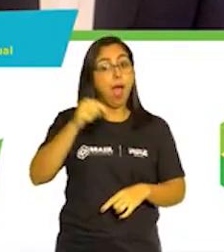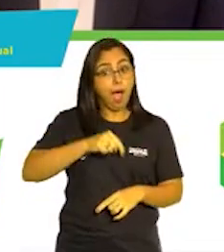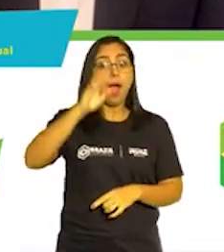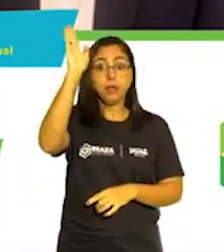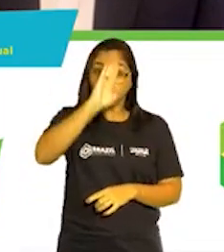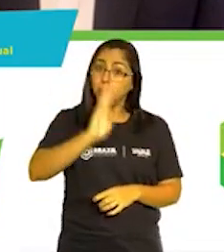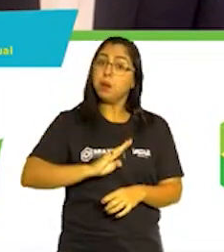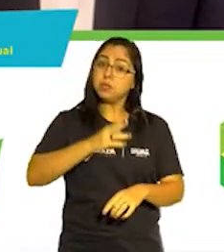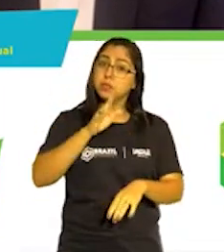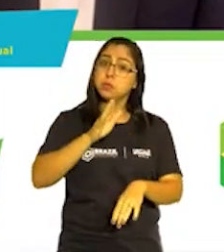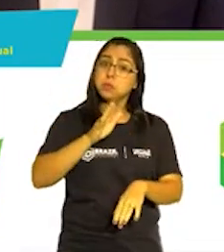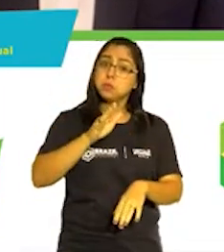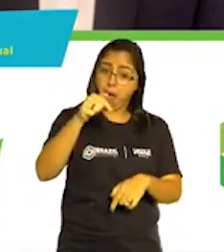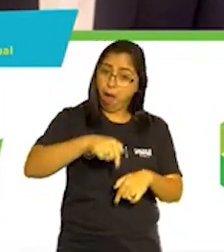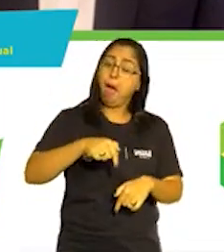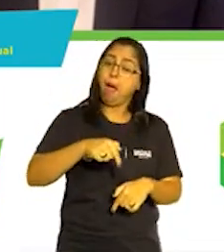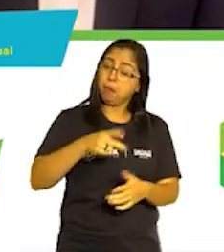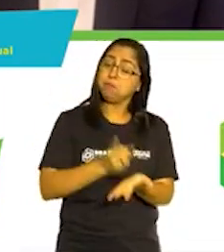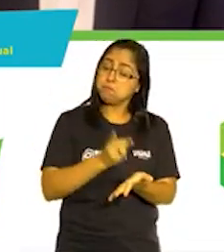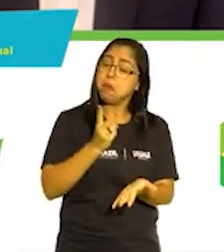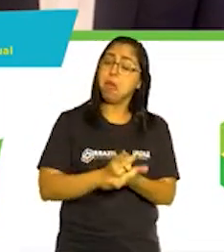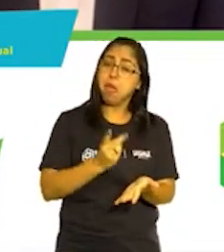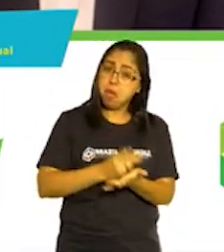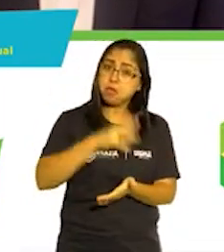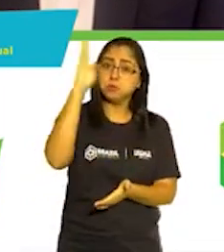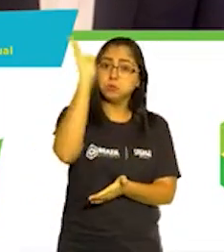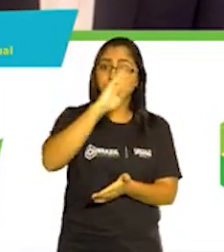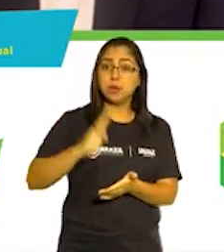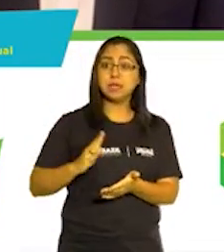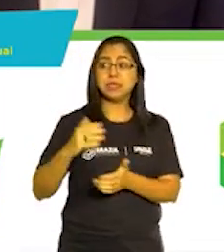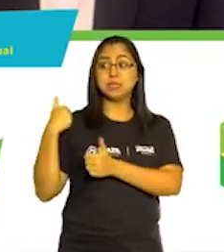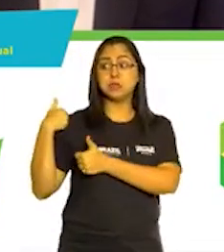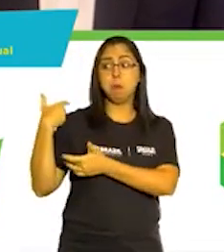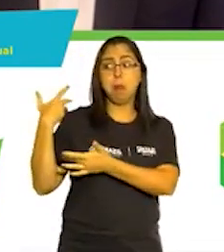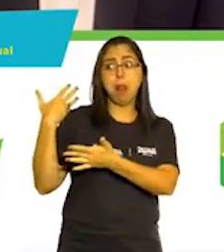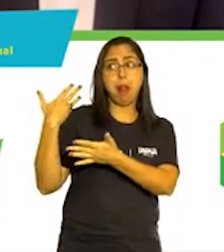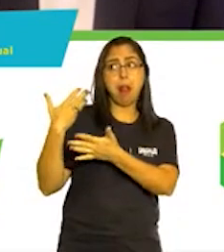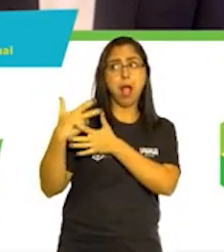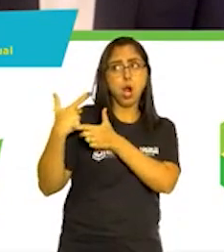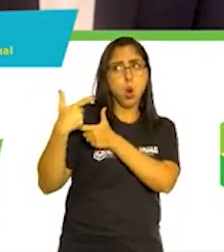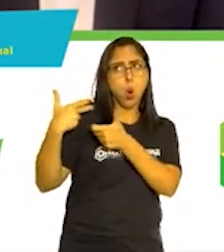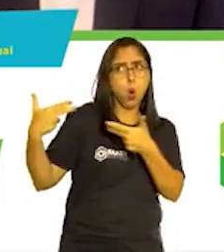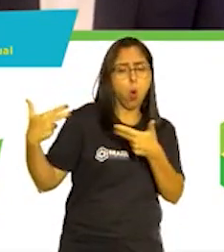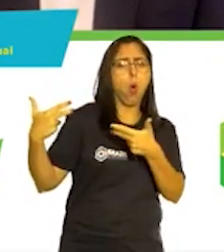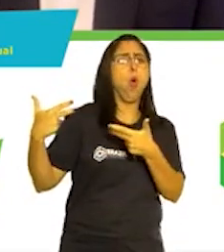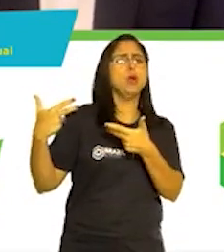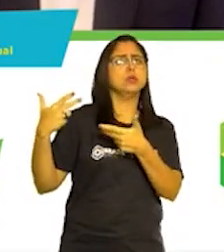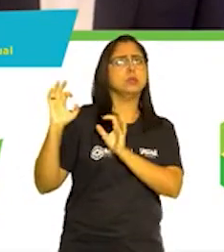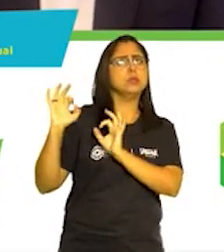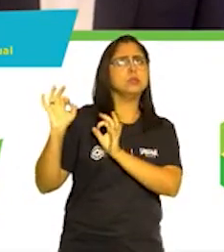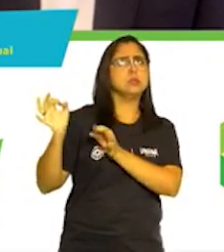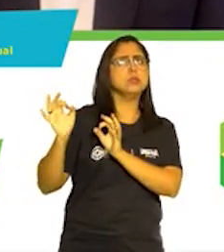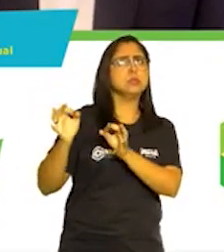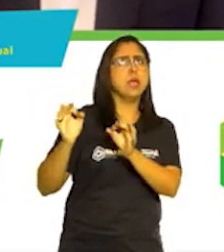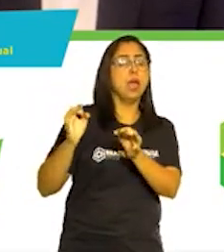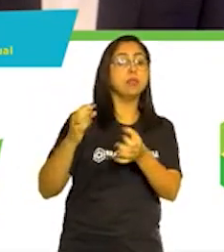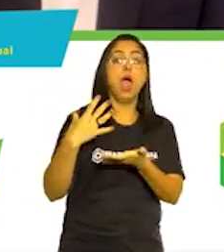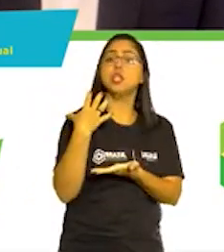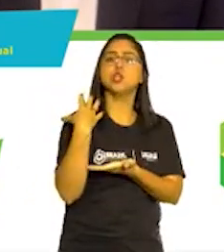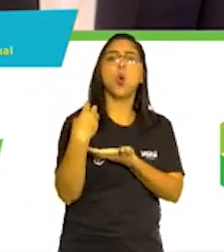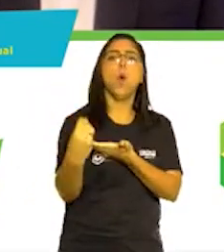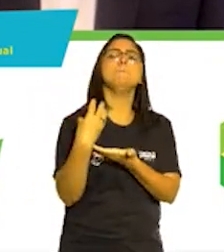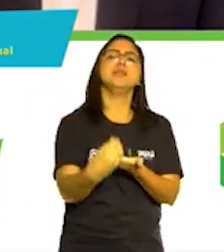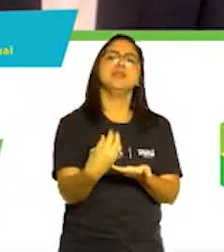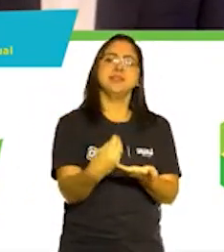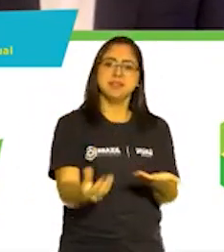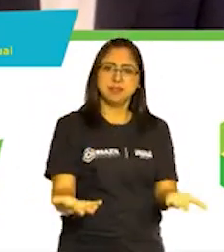aqui mesmo. Inclusive aqui. Se eles fizeram certo. Tal. A gente esteve num debate junto pelo Livres e que ele, o grande